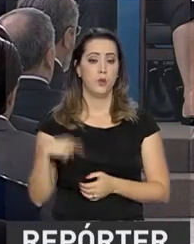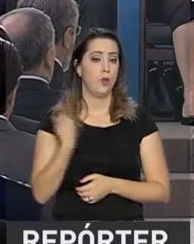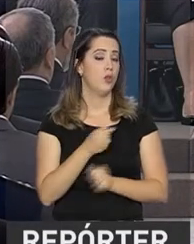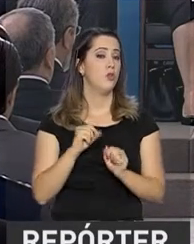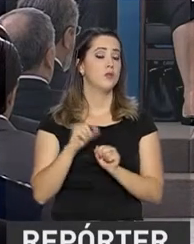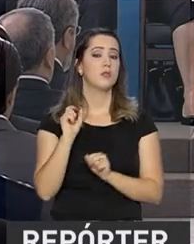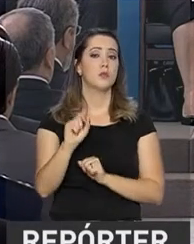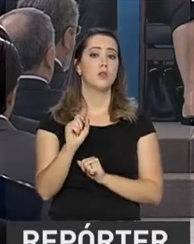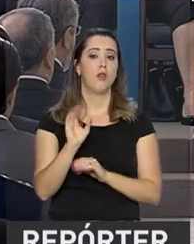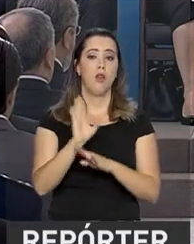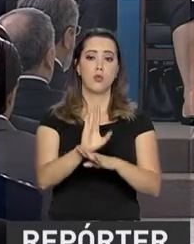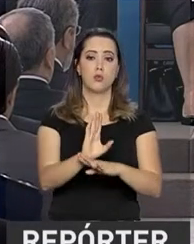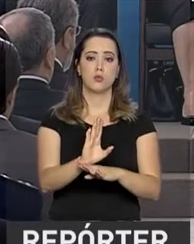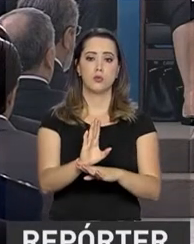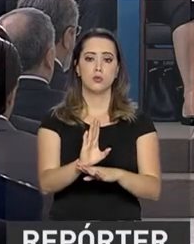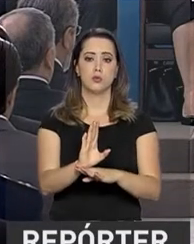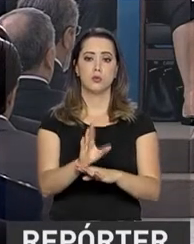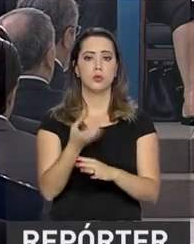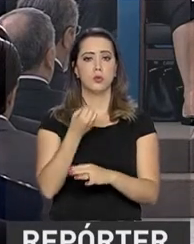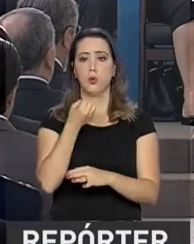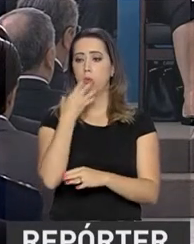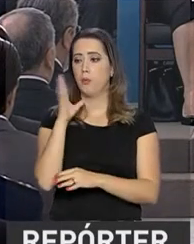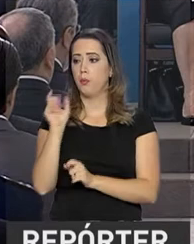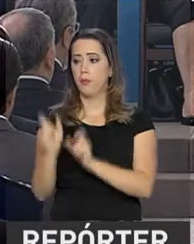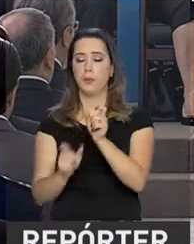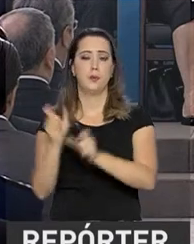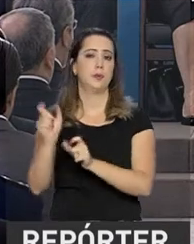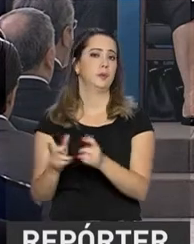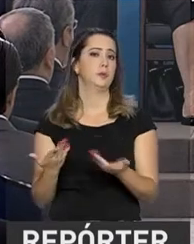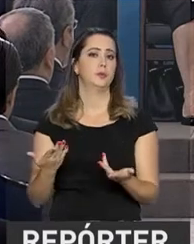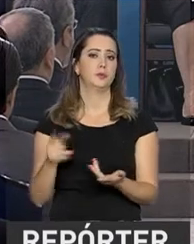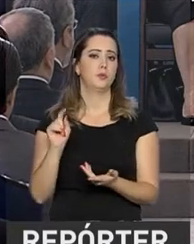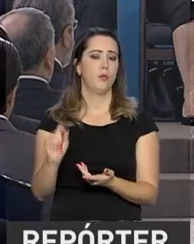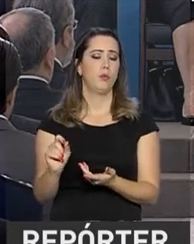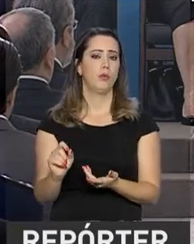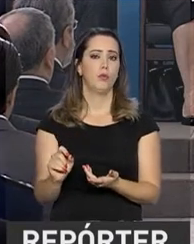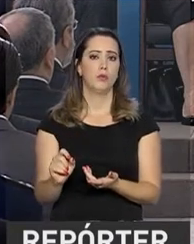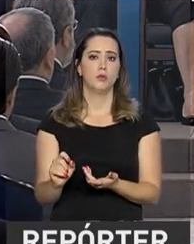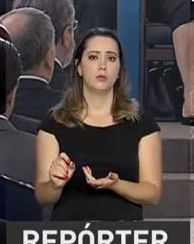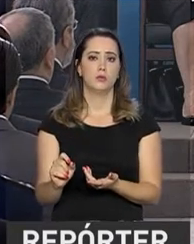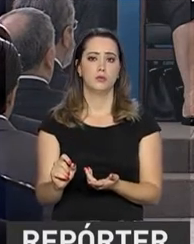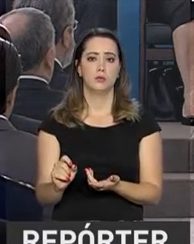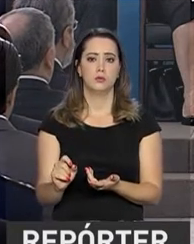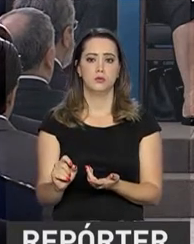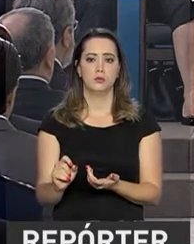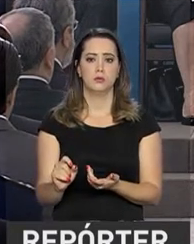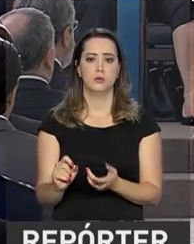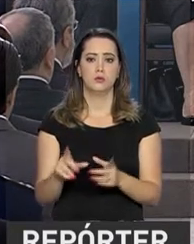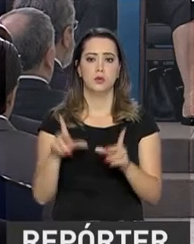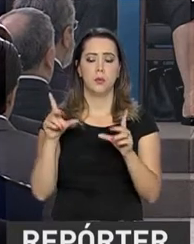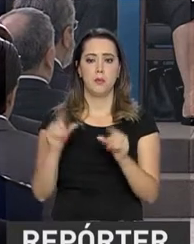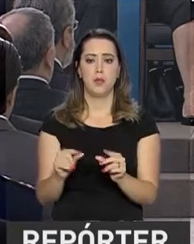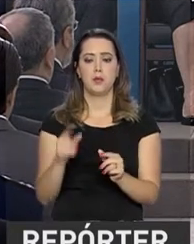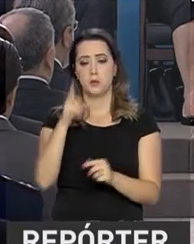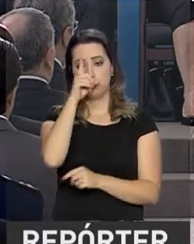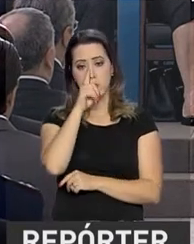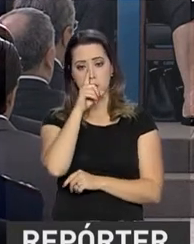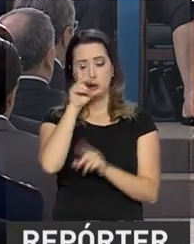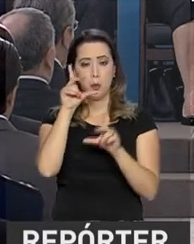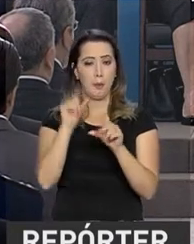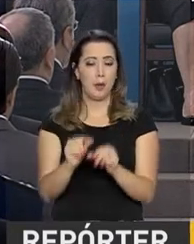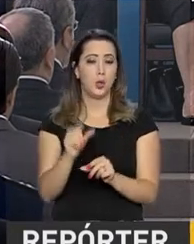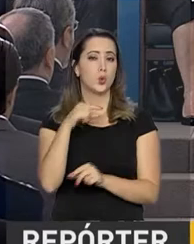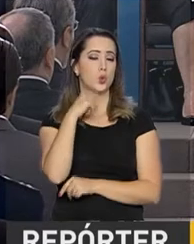apoiar para o bem público qual bem público - risco -